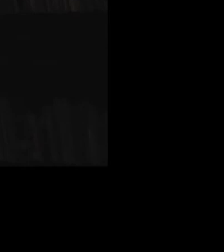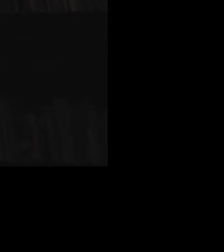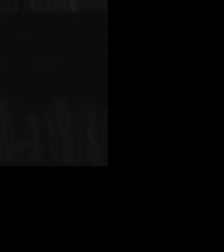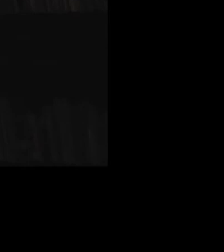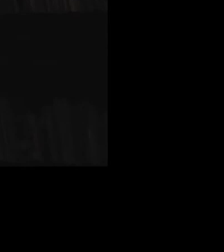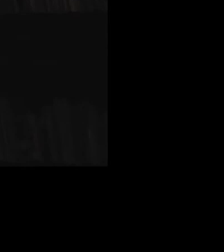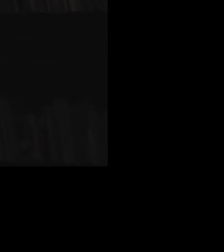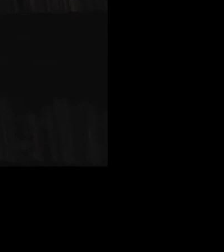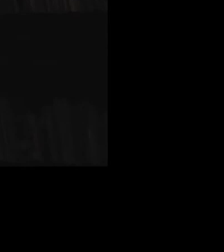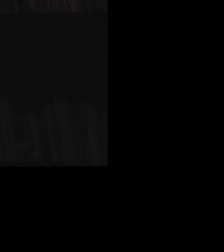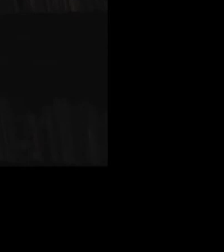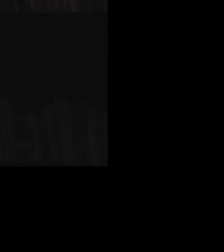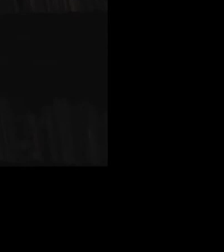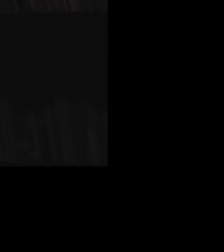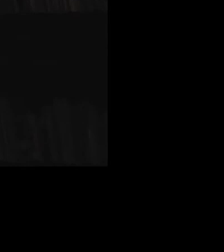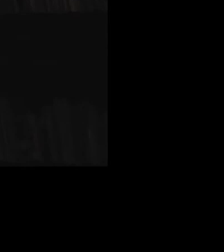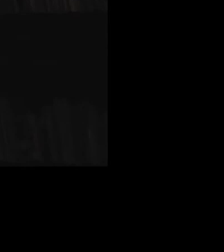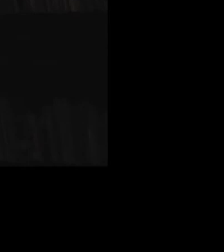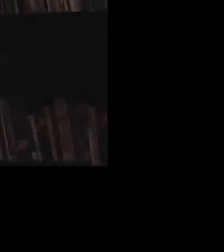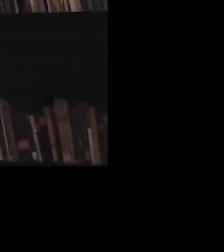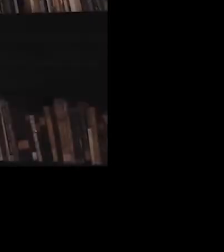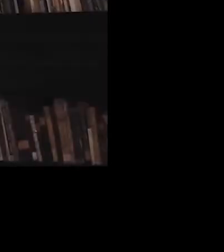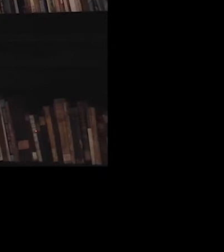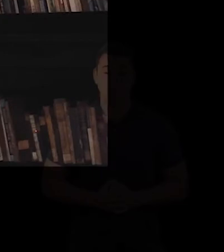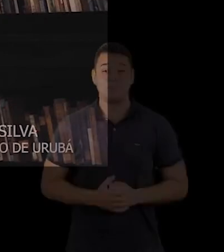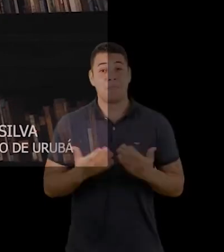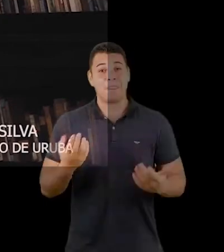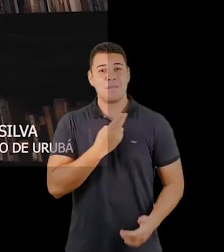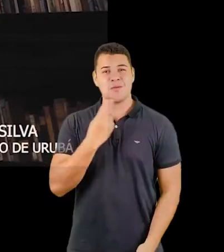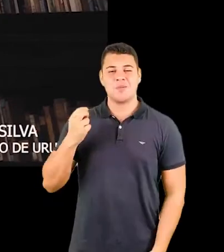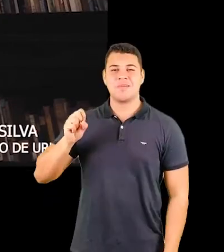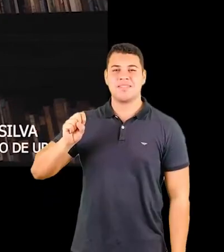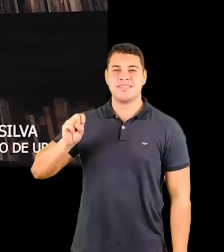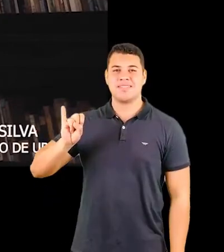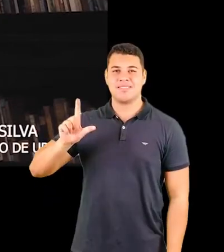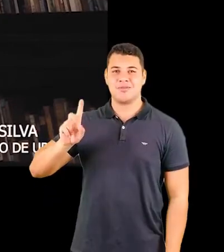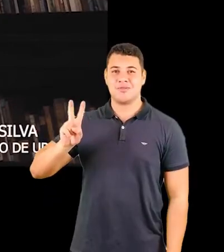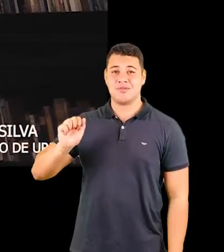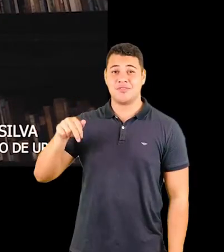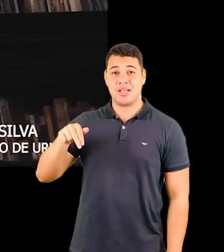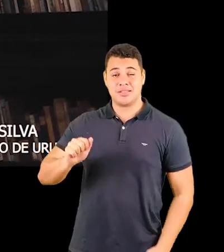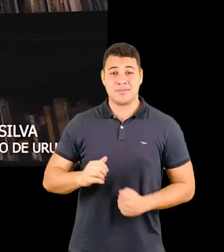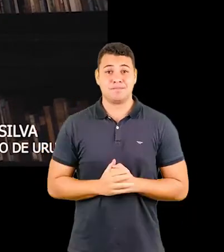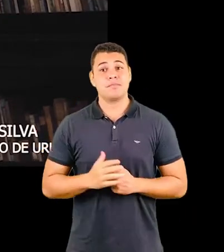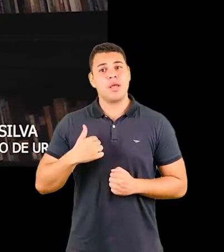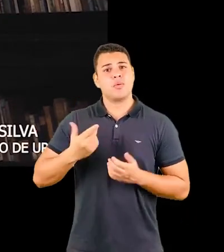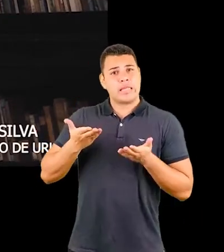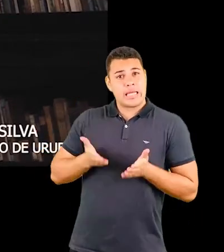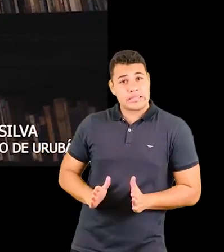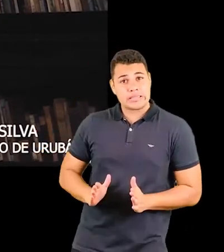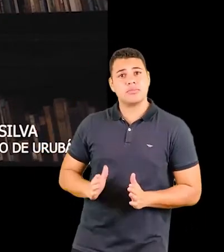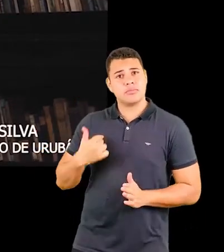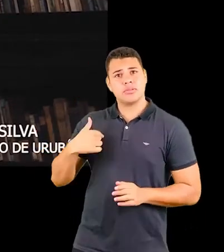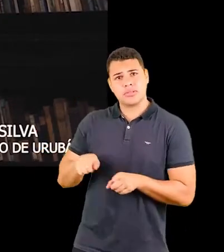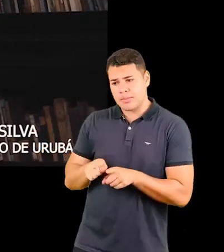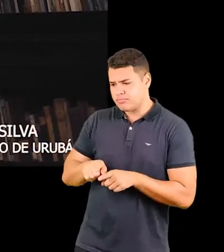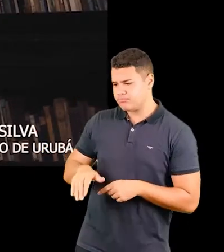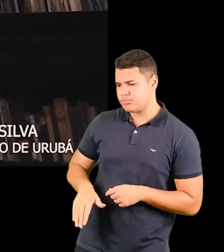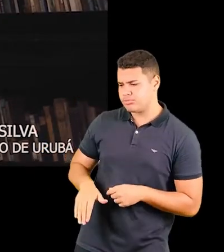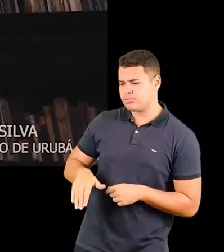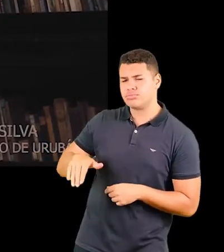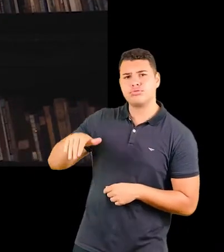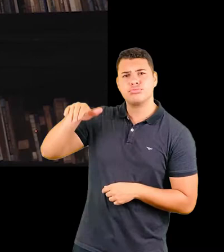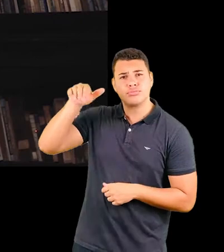amarelo e vermelho. Usam um vestido branco de bordas pretas. Eu sou Silvana, nasci e me criei na comunidade Xando